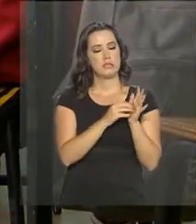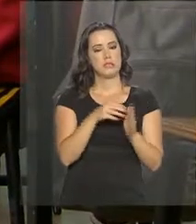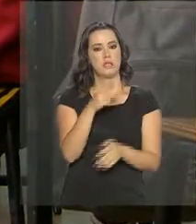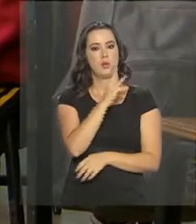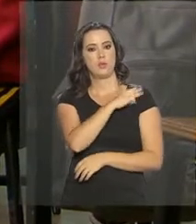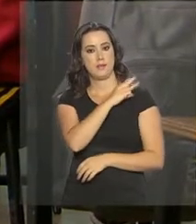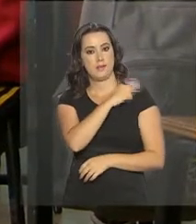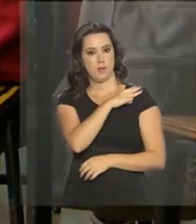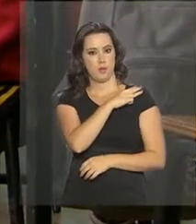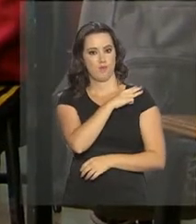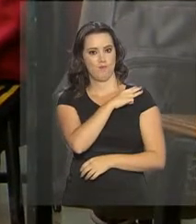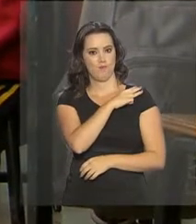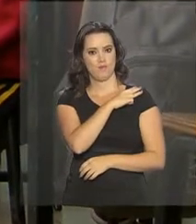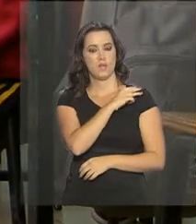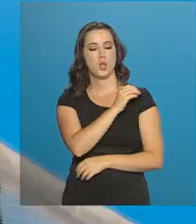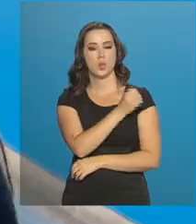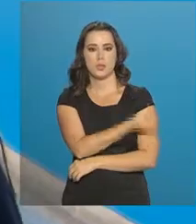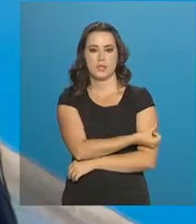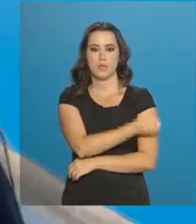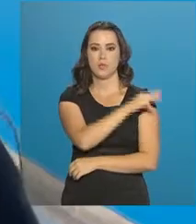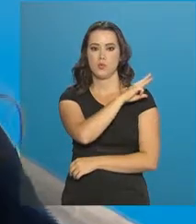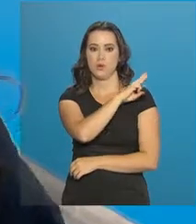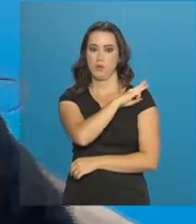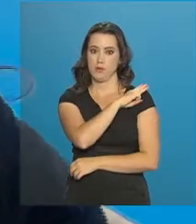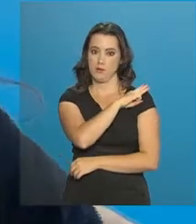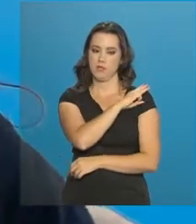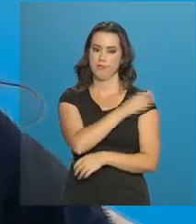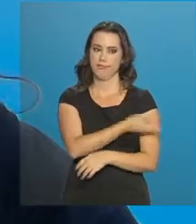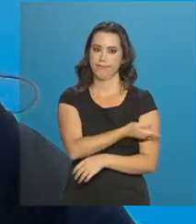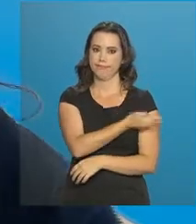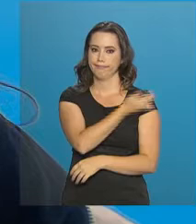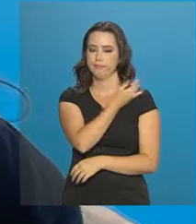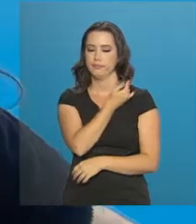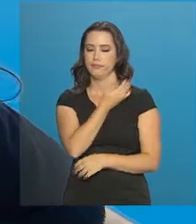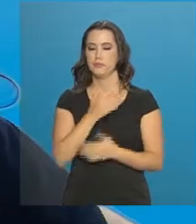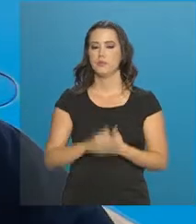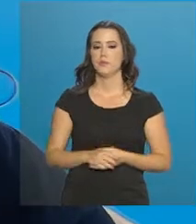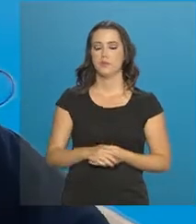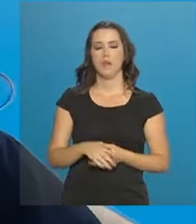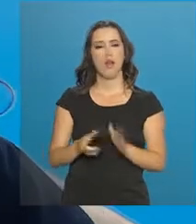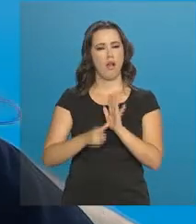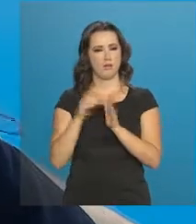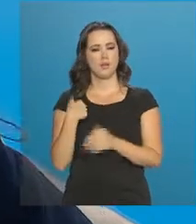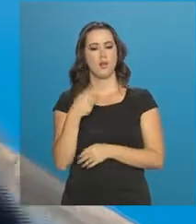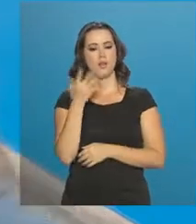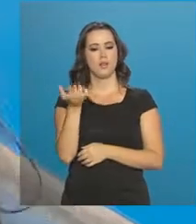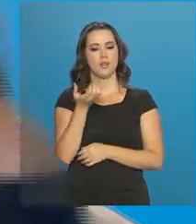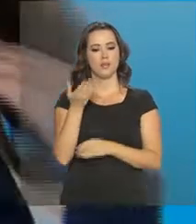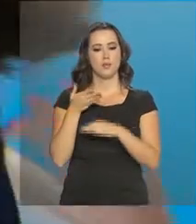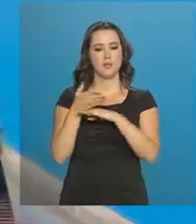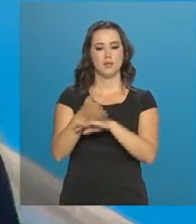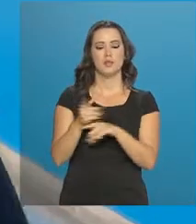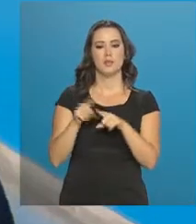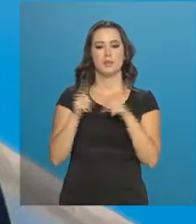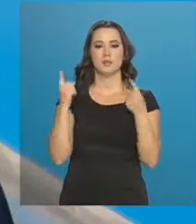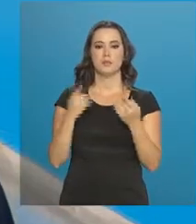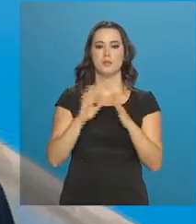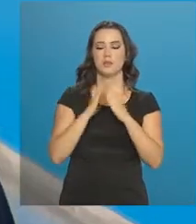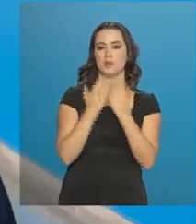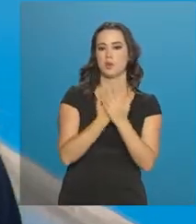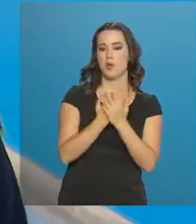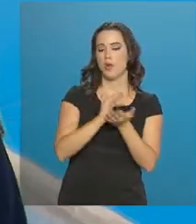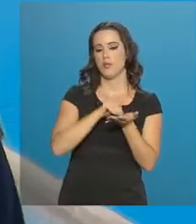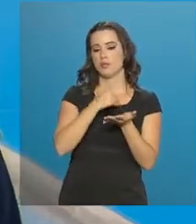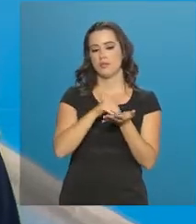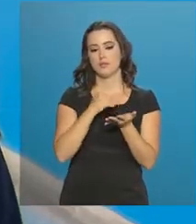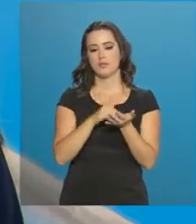3º ano do ensino médio quando era pequena eu via na tv a eu queria participar essa aqui é a escala que escreve